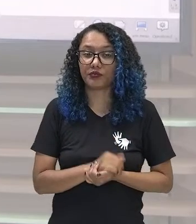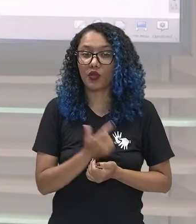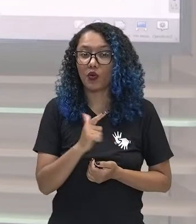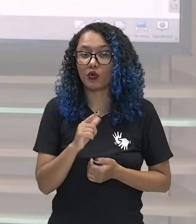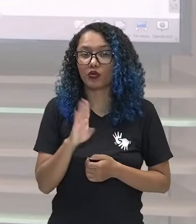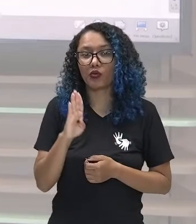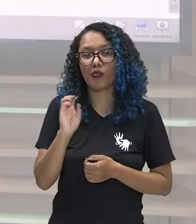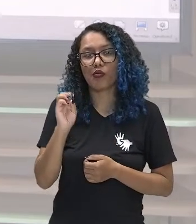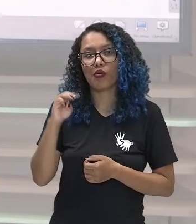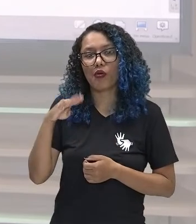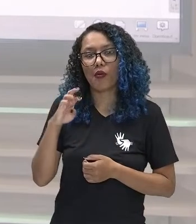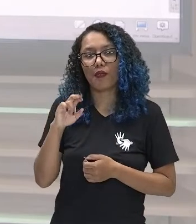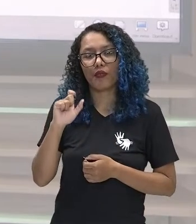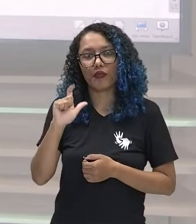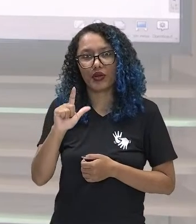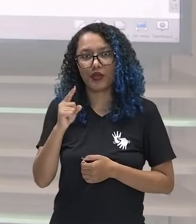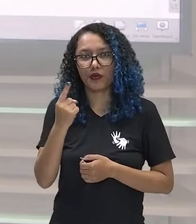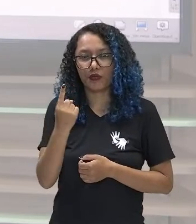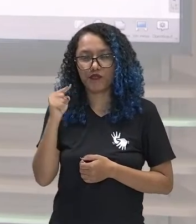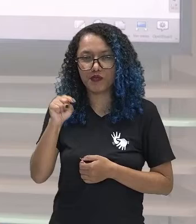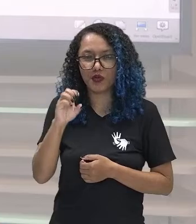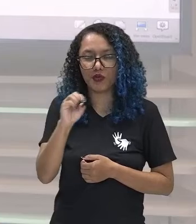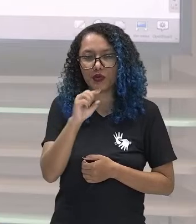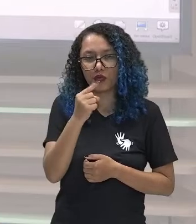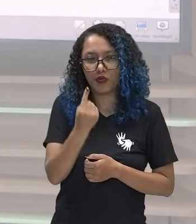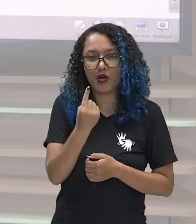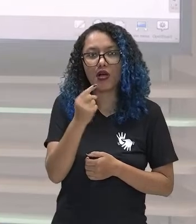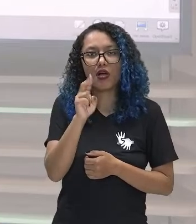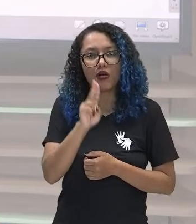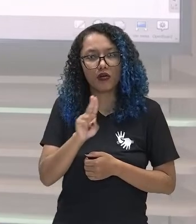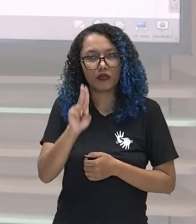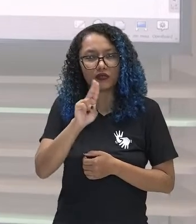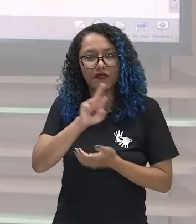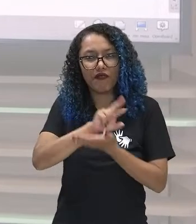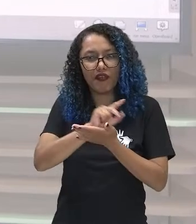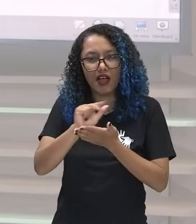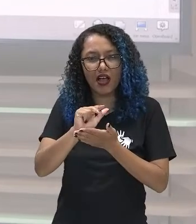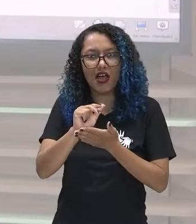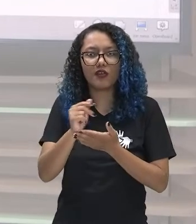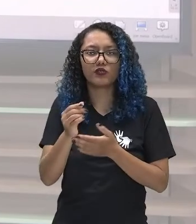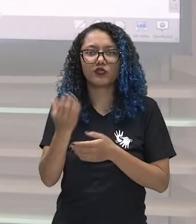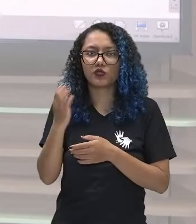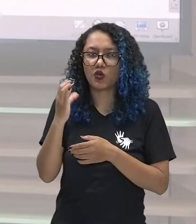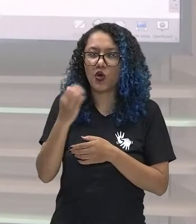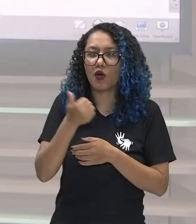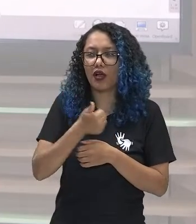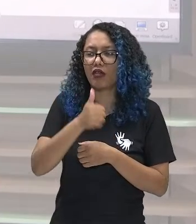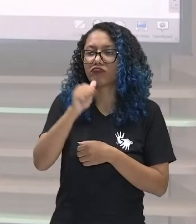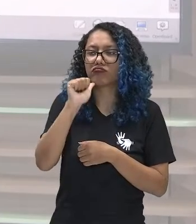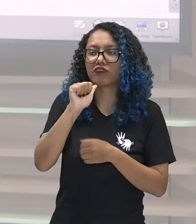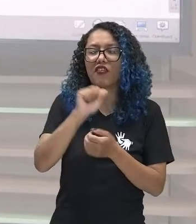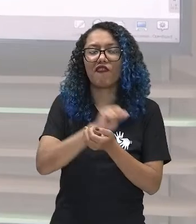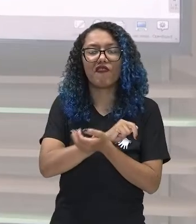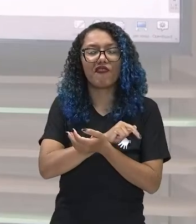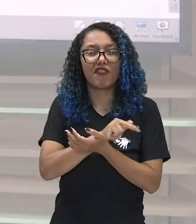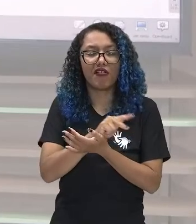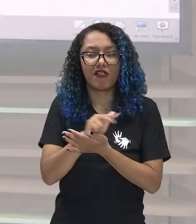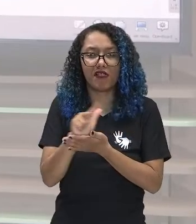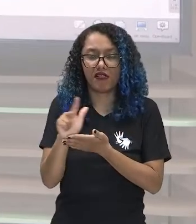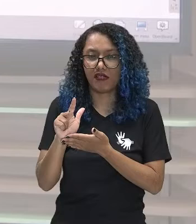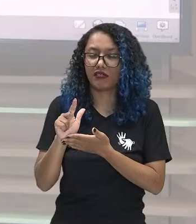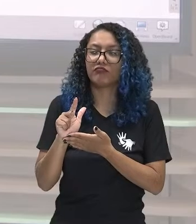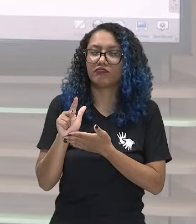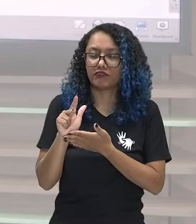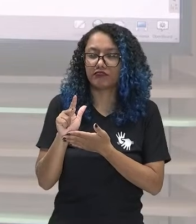Bombril, 1001 utilidades. Beba Coca-Cola. Então, você tem, né, diversas formas. Na verdade, é como se você